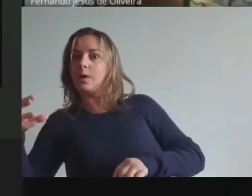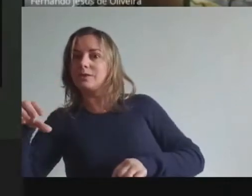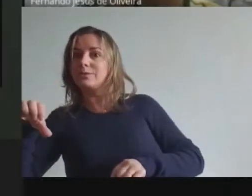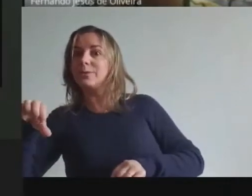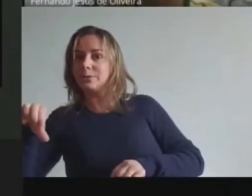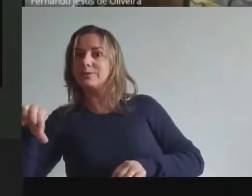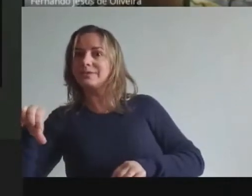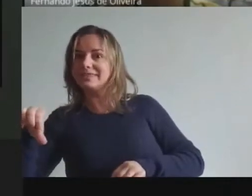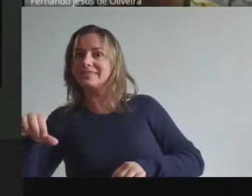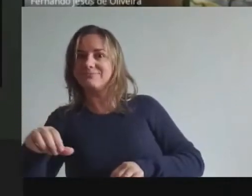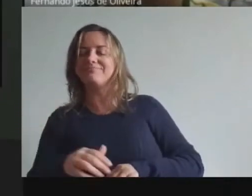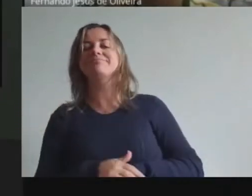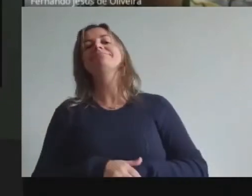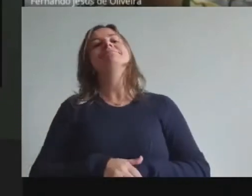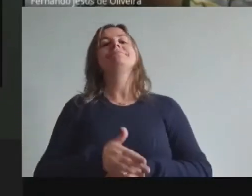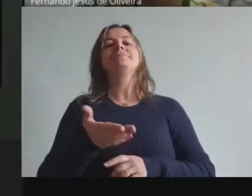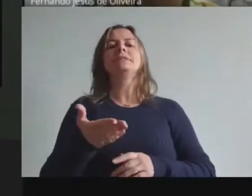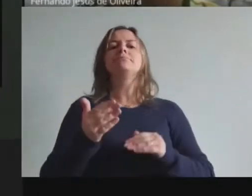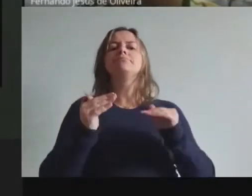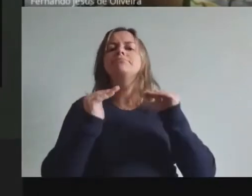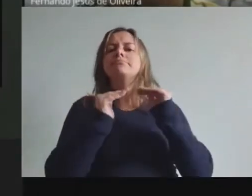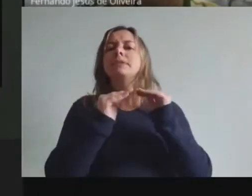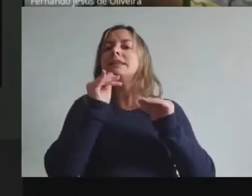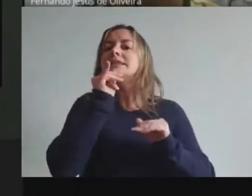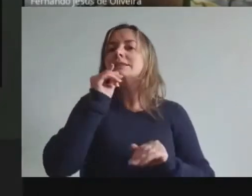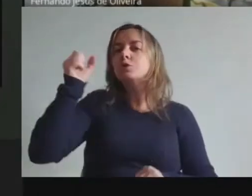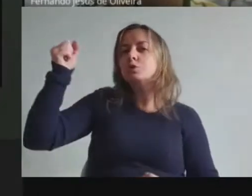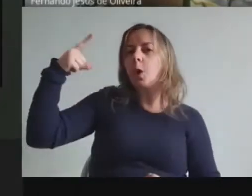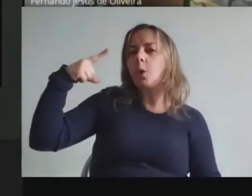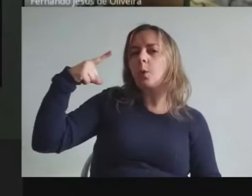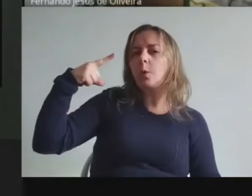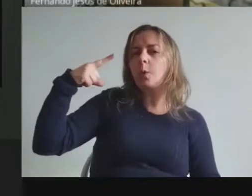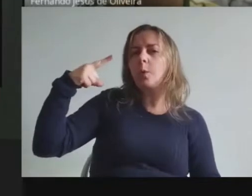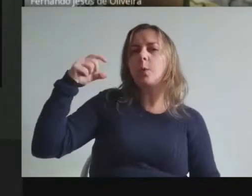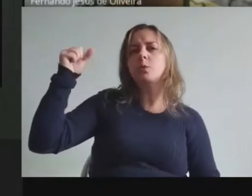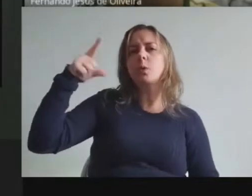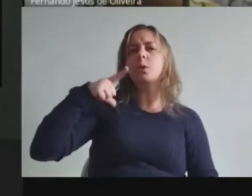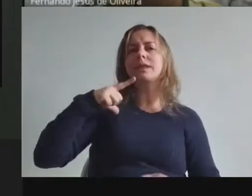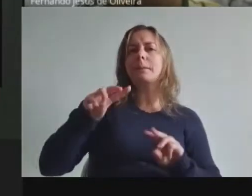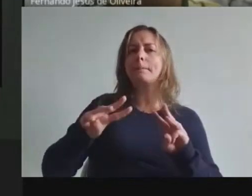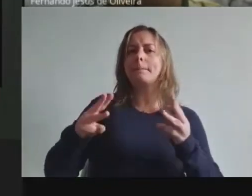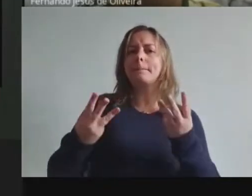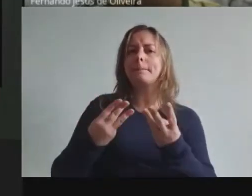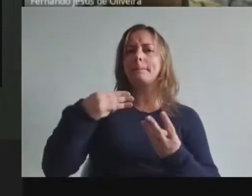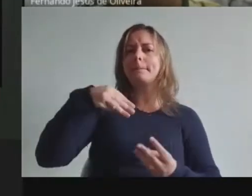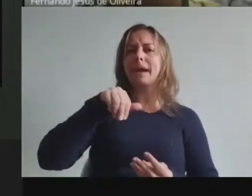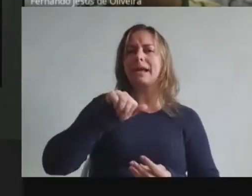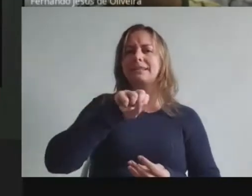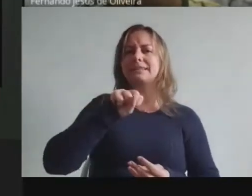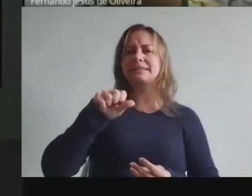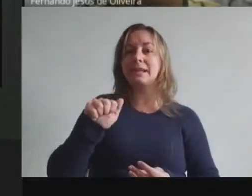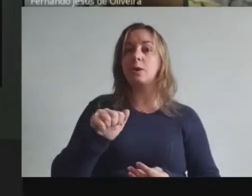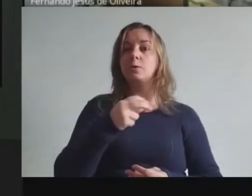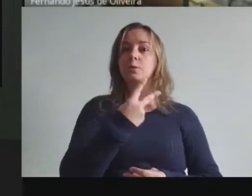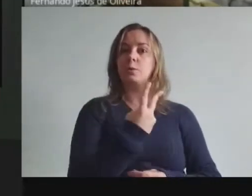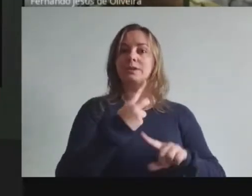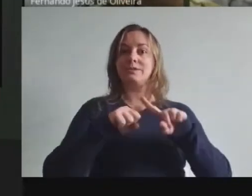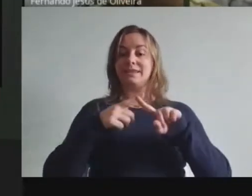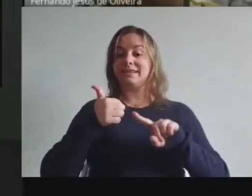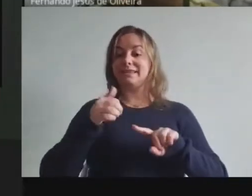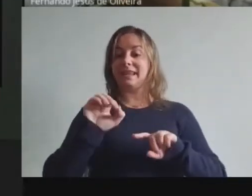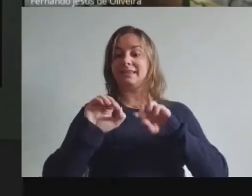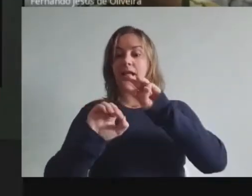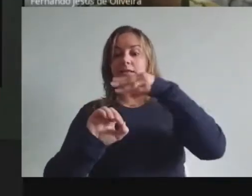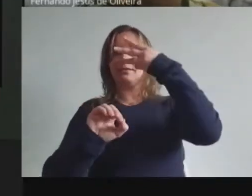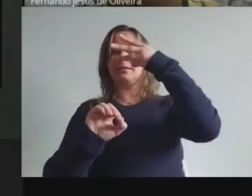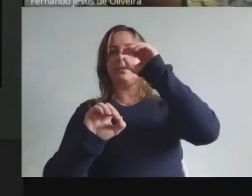9 zeros, né? Igual o nosso Sol, né? Possui aí uma massa de 2 vezes 10 a 30 quilos.